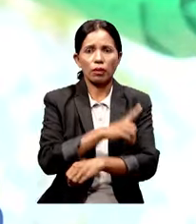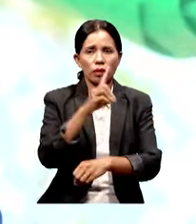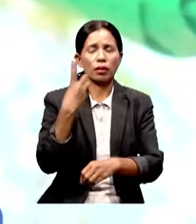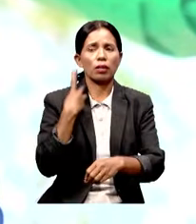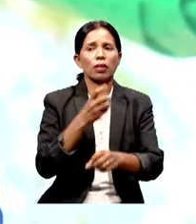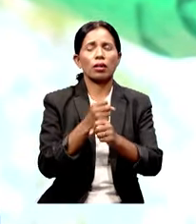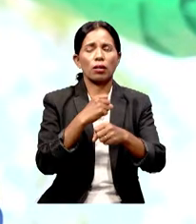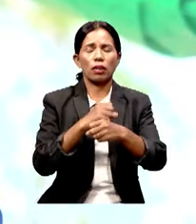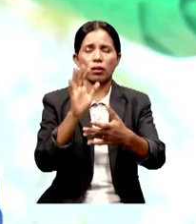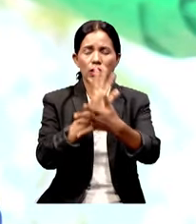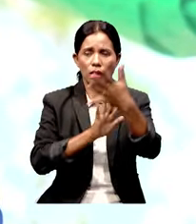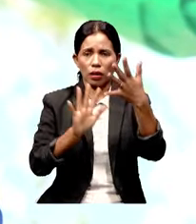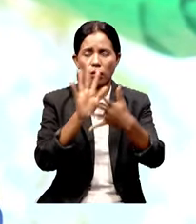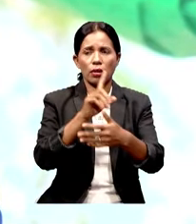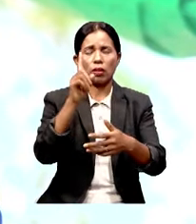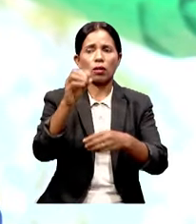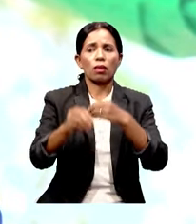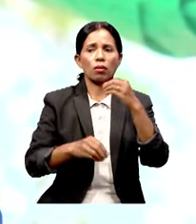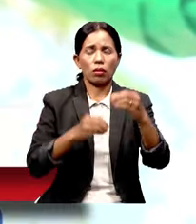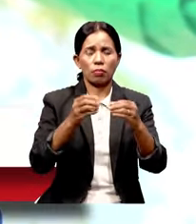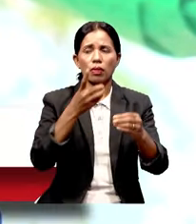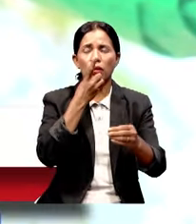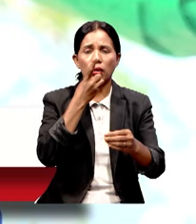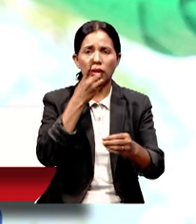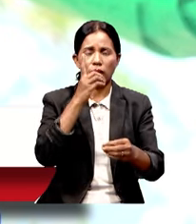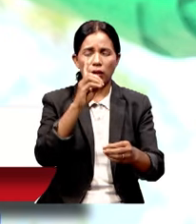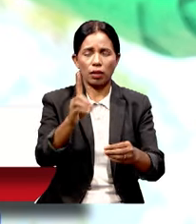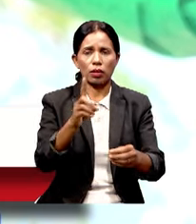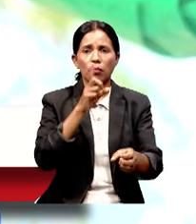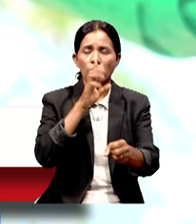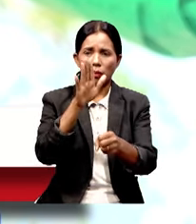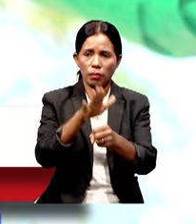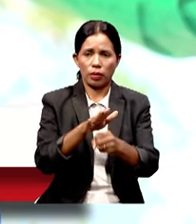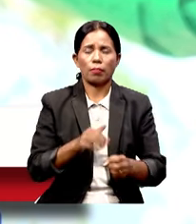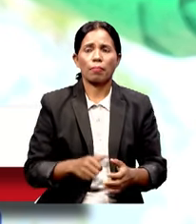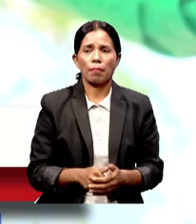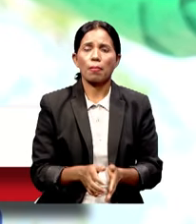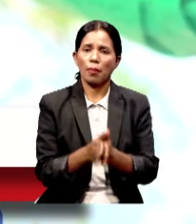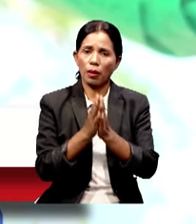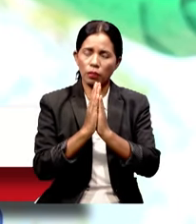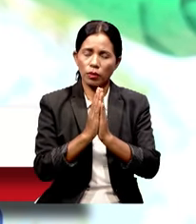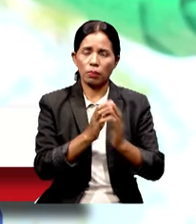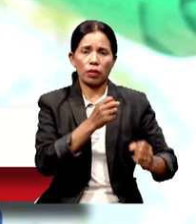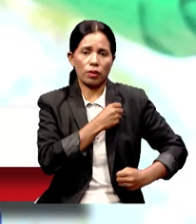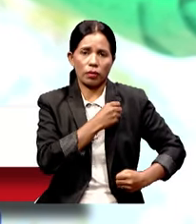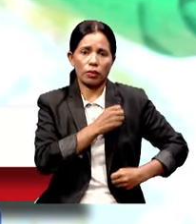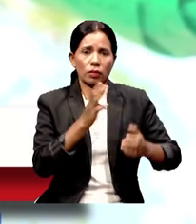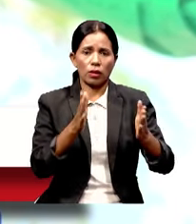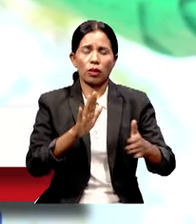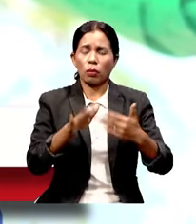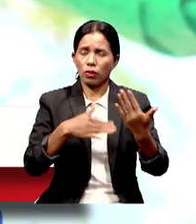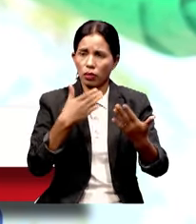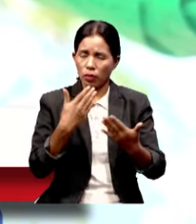seremonia ida, kona ba deklarasaun de kompromisu. Usuma militar sira hutu-hutu,